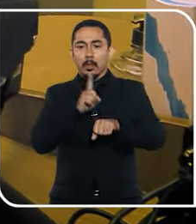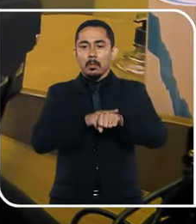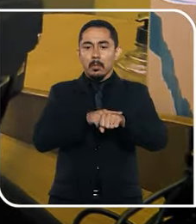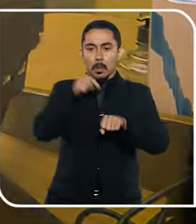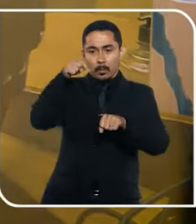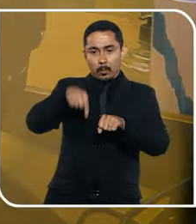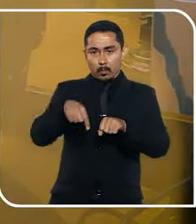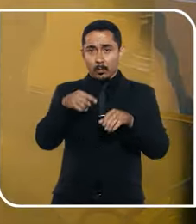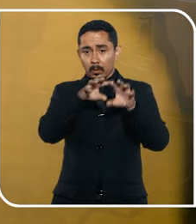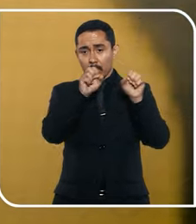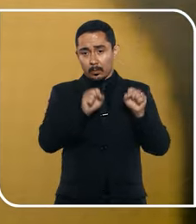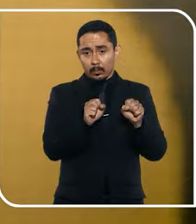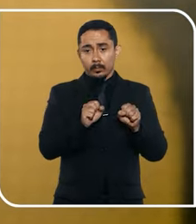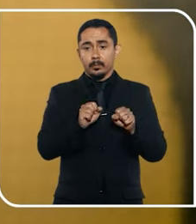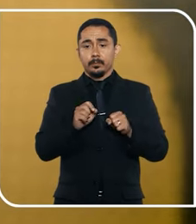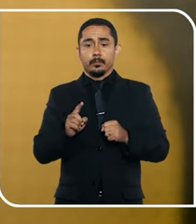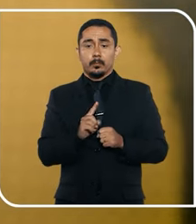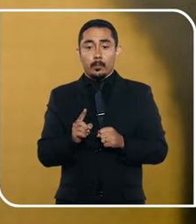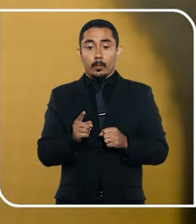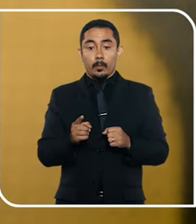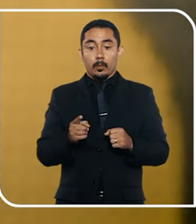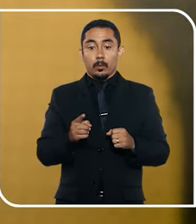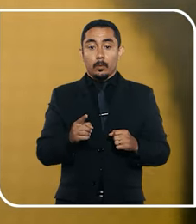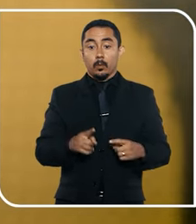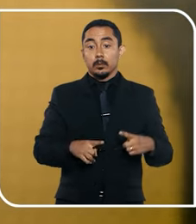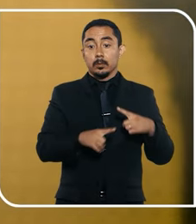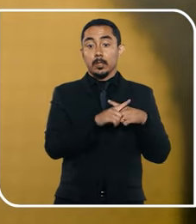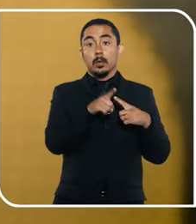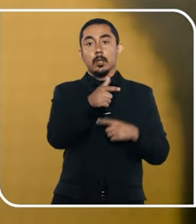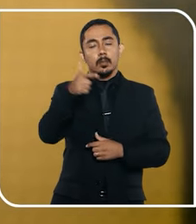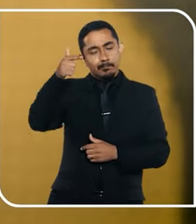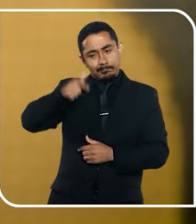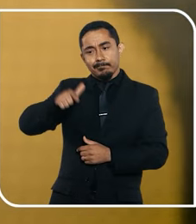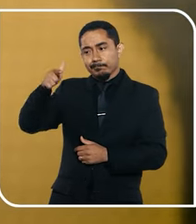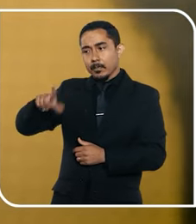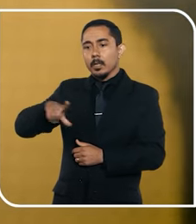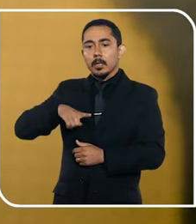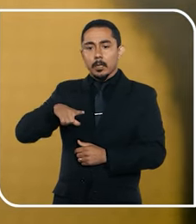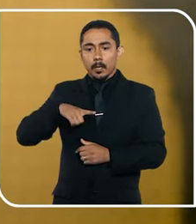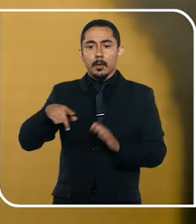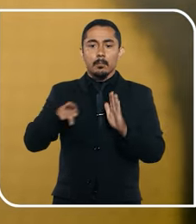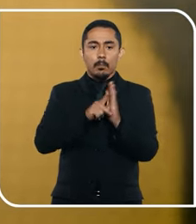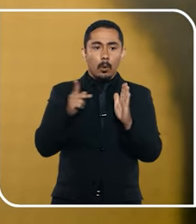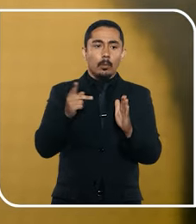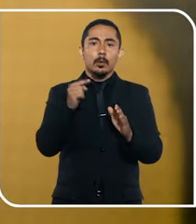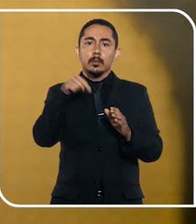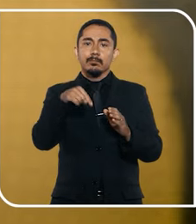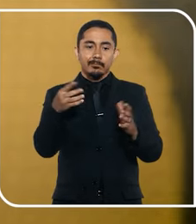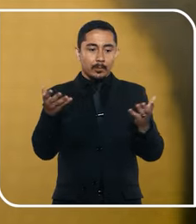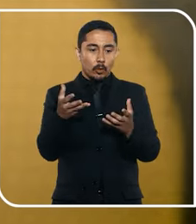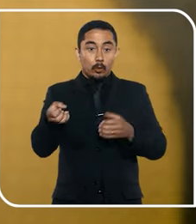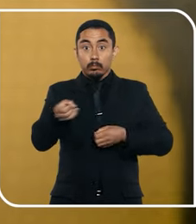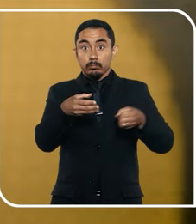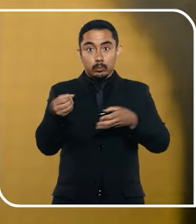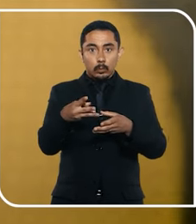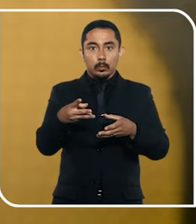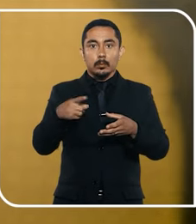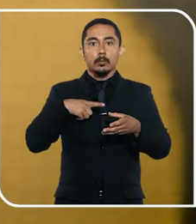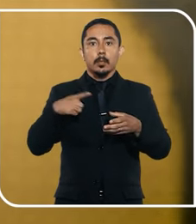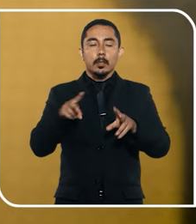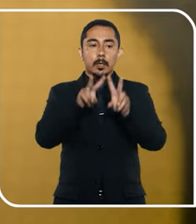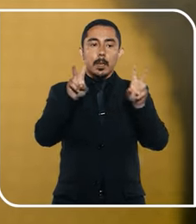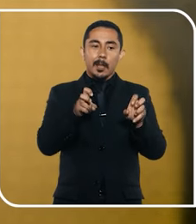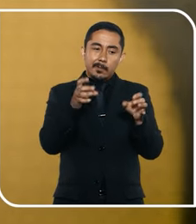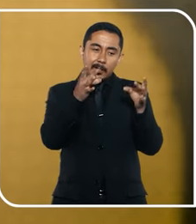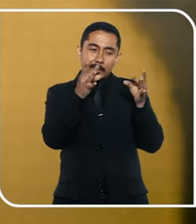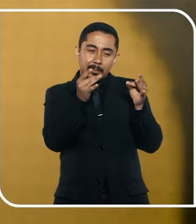o tempo desta corte. Ao contrário, é cada vez mais recorrente no mundo da pós-modernidade e envolve